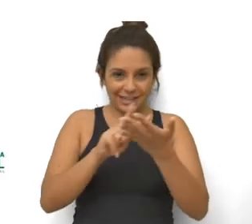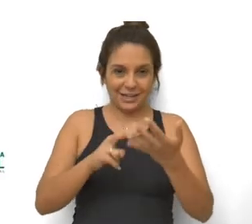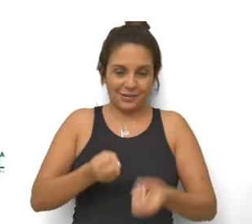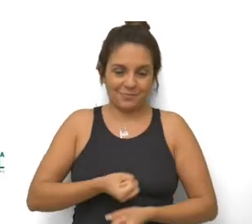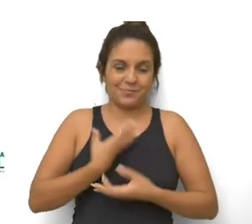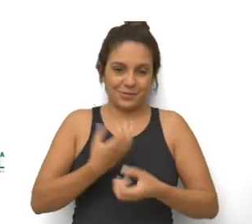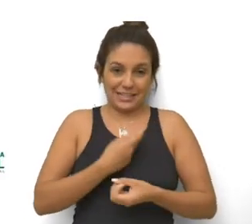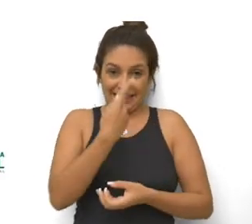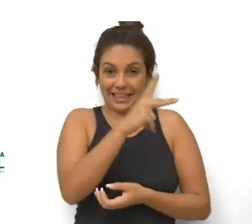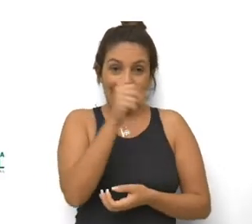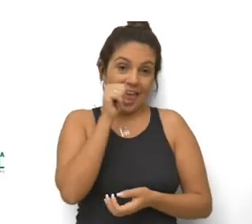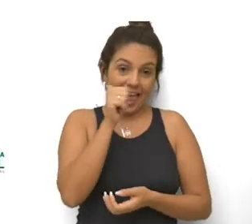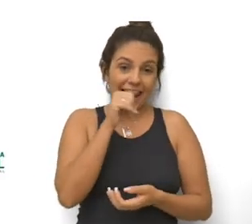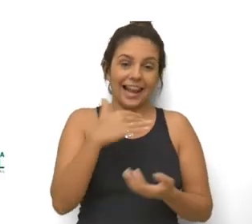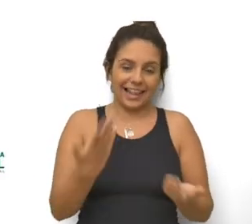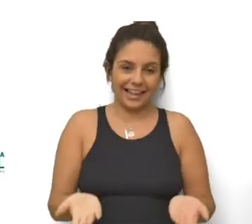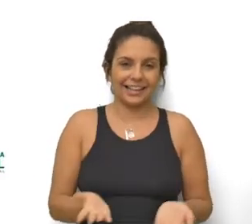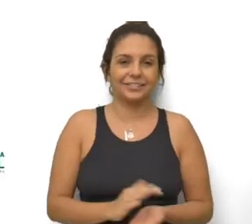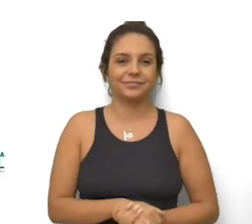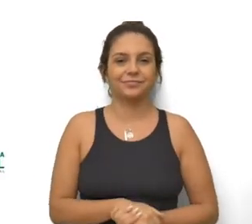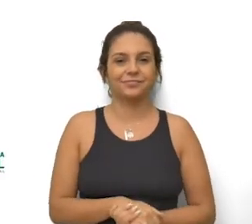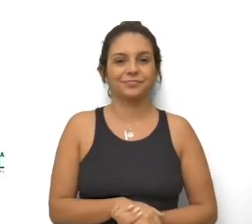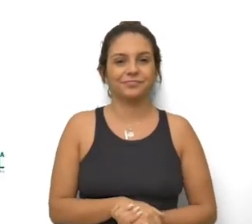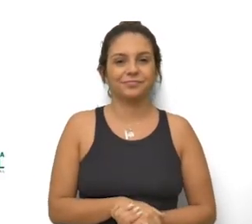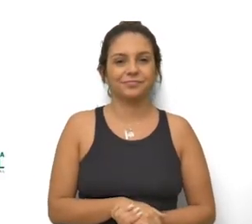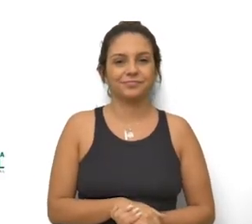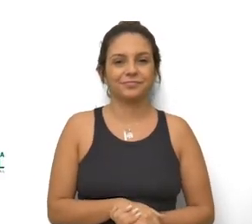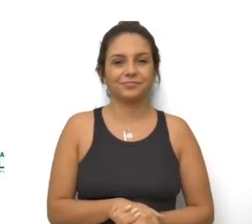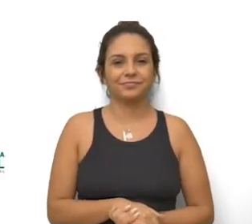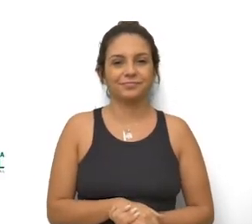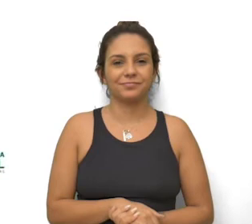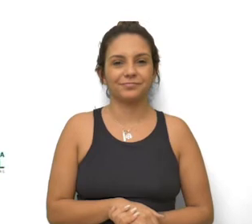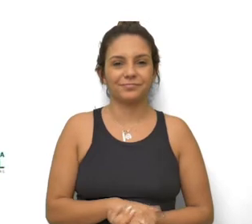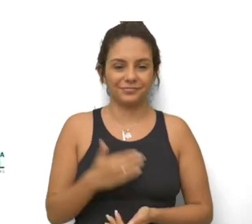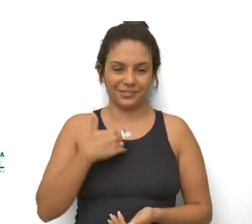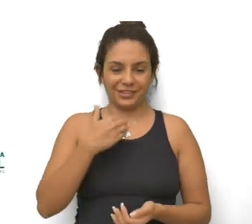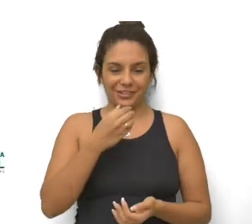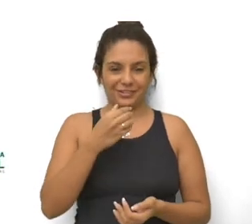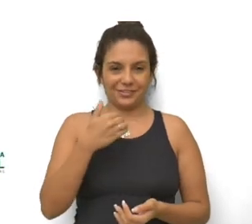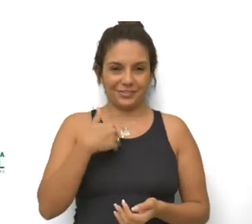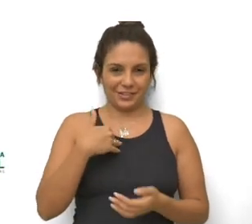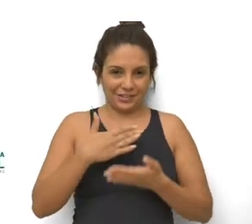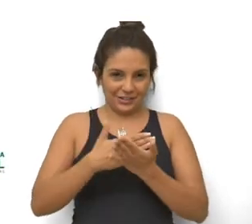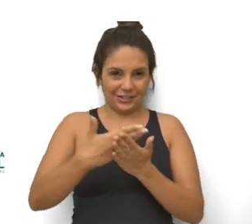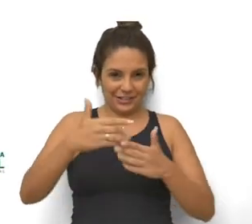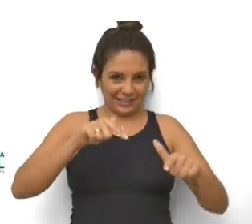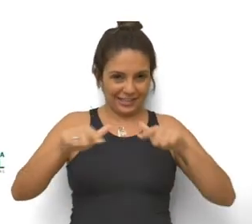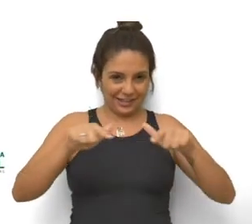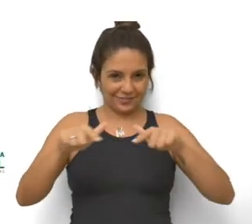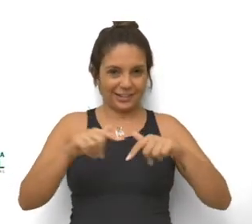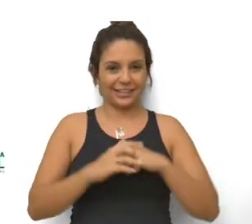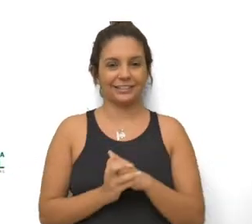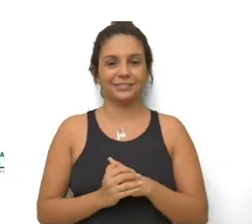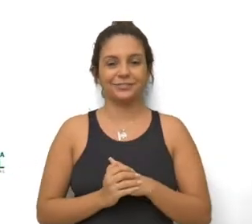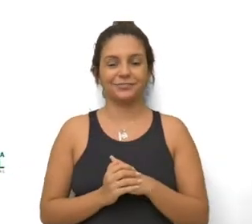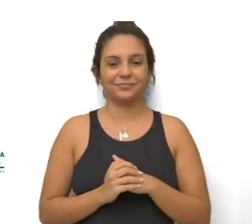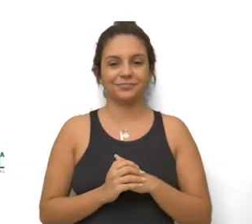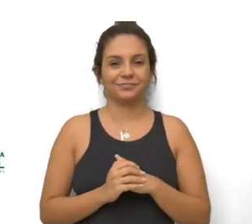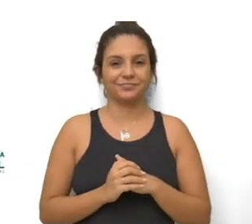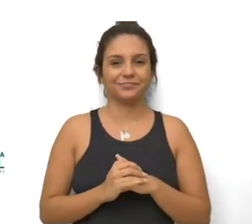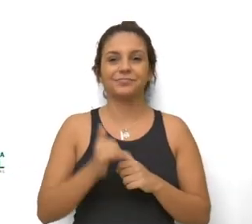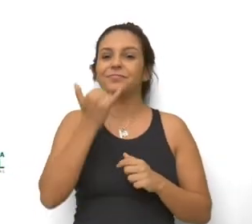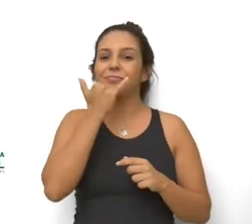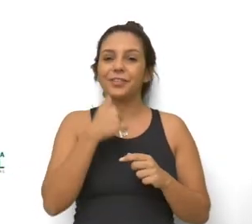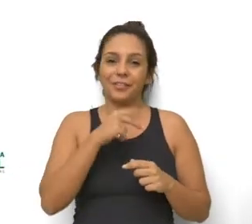poemas da Elizabeth foi uma coisa decisiva no meu início de trabalho do Sempre um Papo. Desculpe